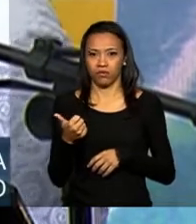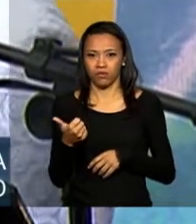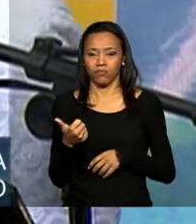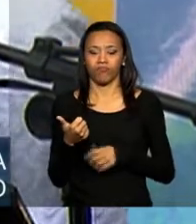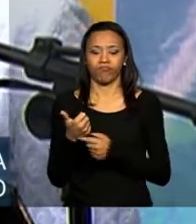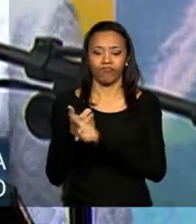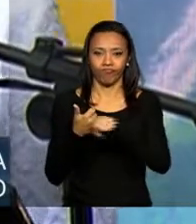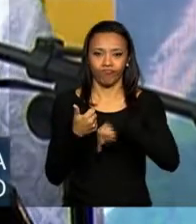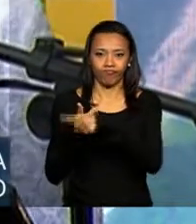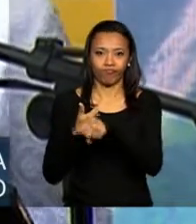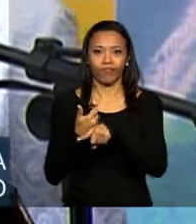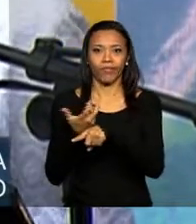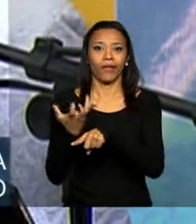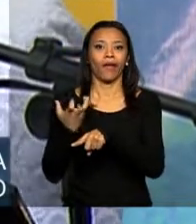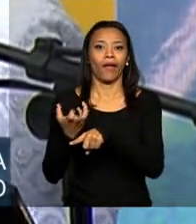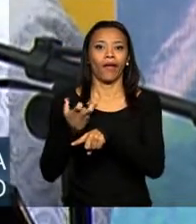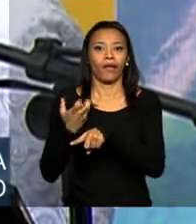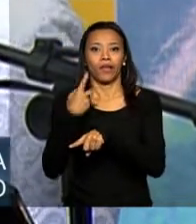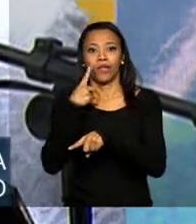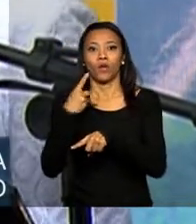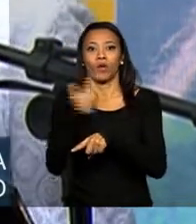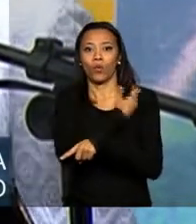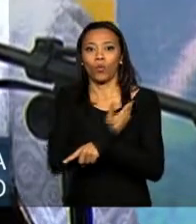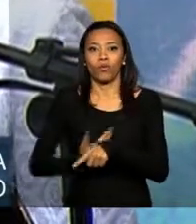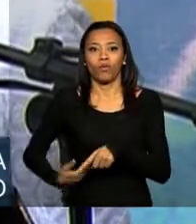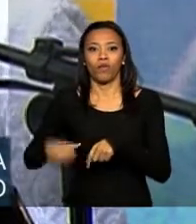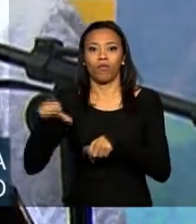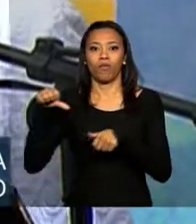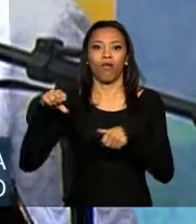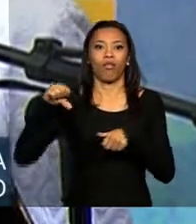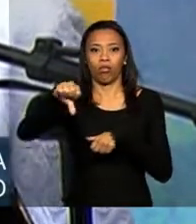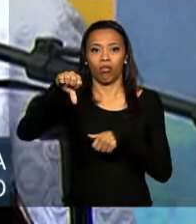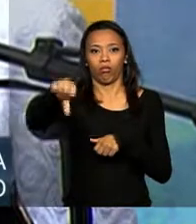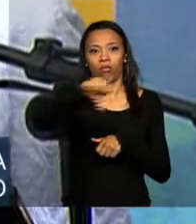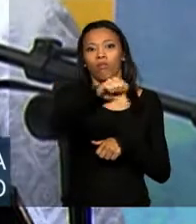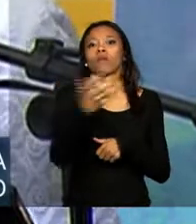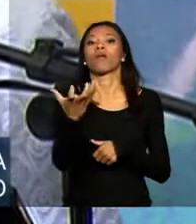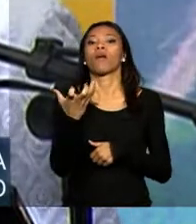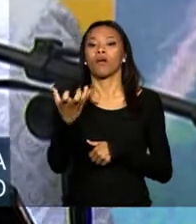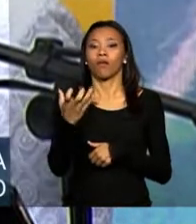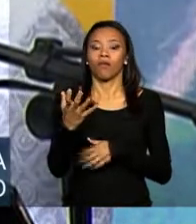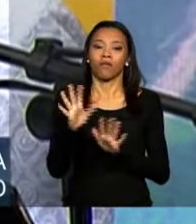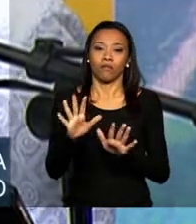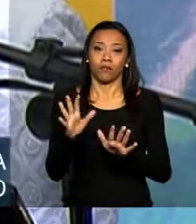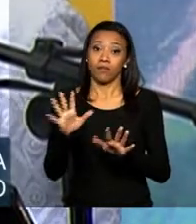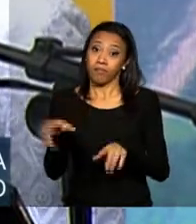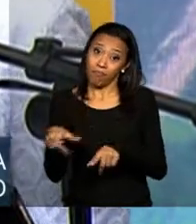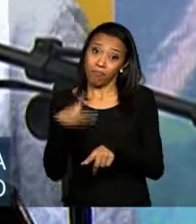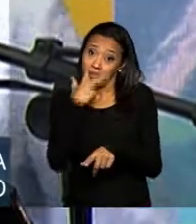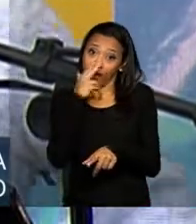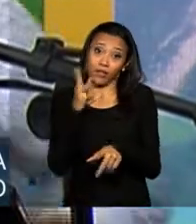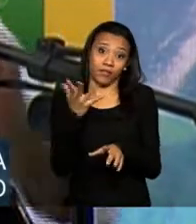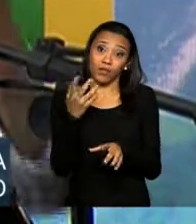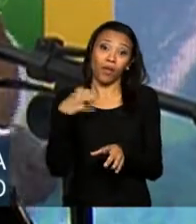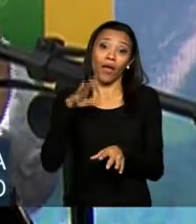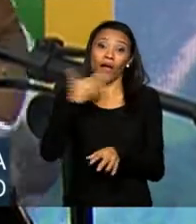turvas o que querem não me interessa o fato é que apostam contra o Brasil